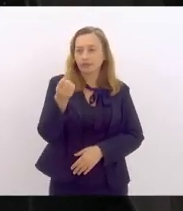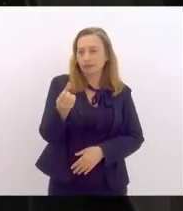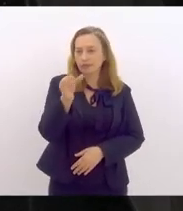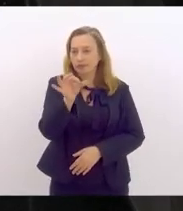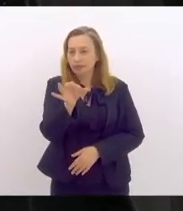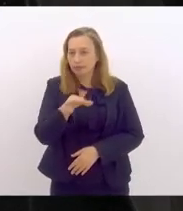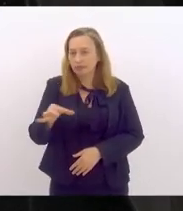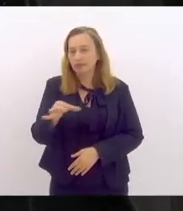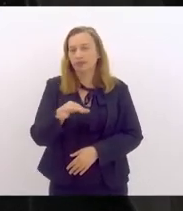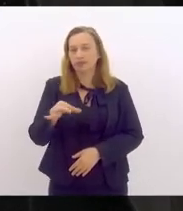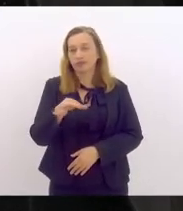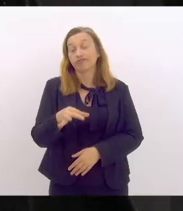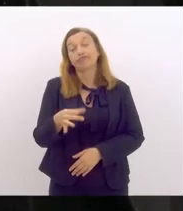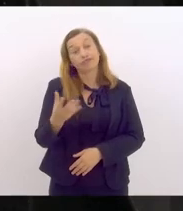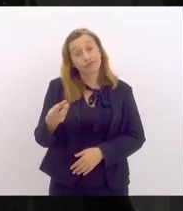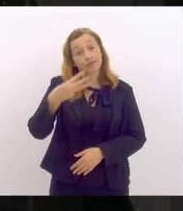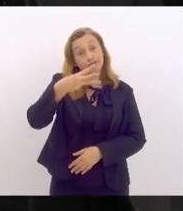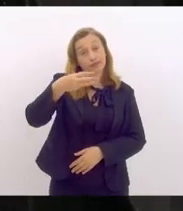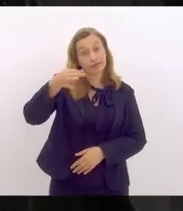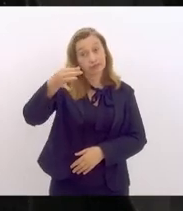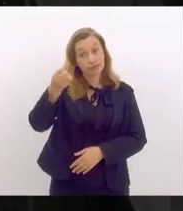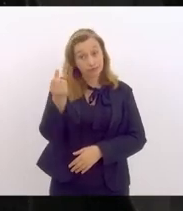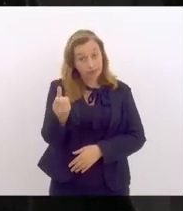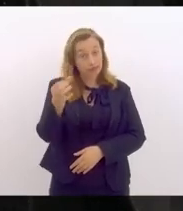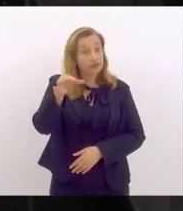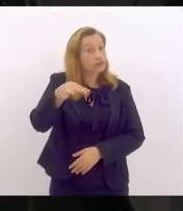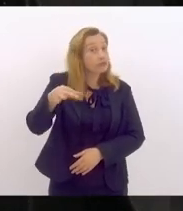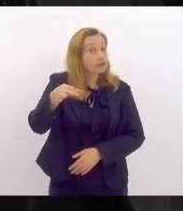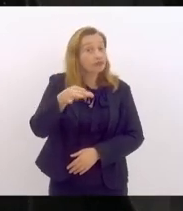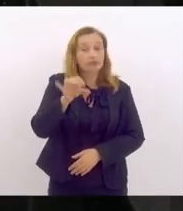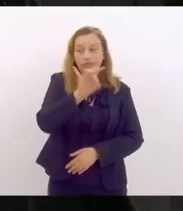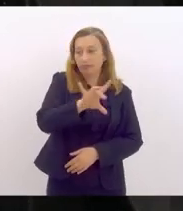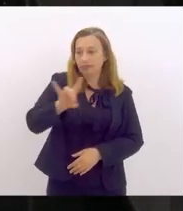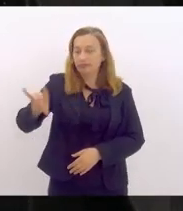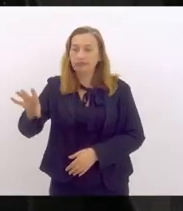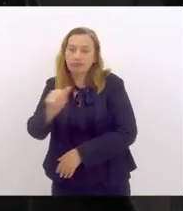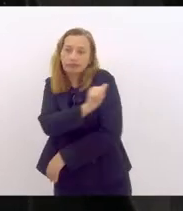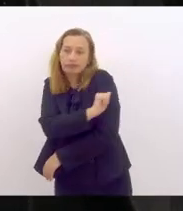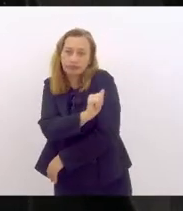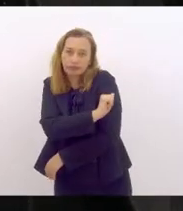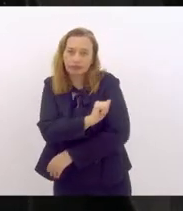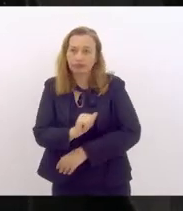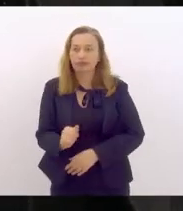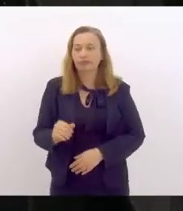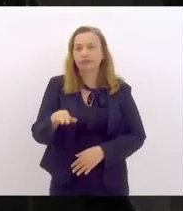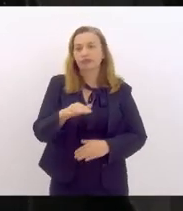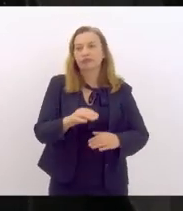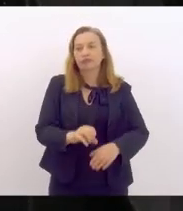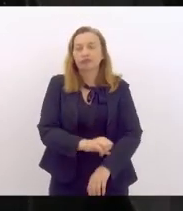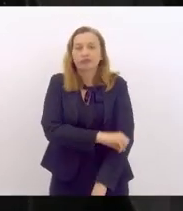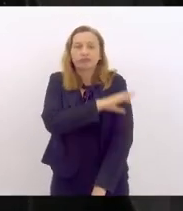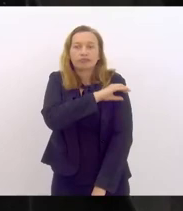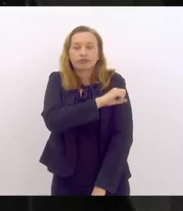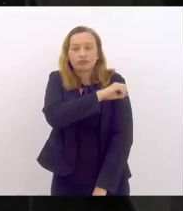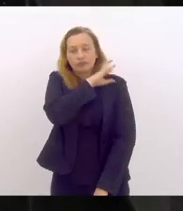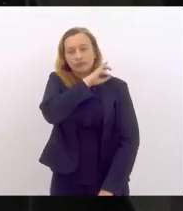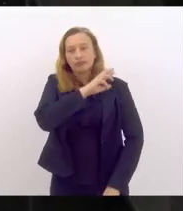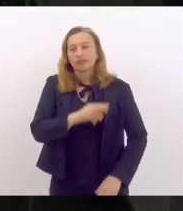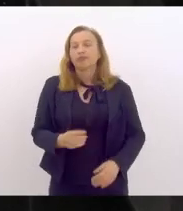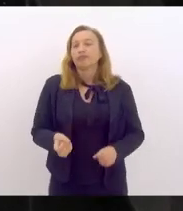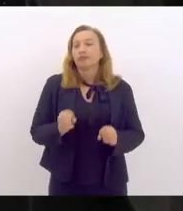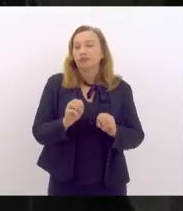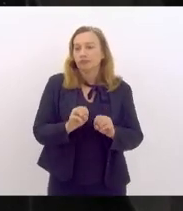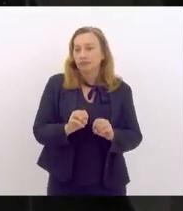centavos 36 centavos por aluno dia no Ensino Fundamental e Médio e na educação infantil